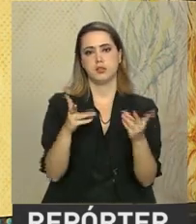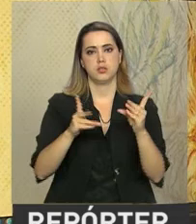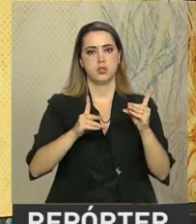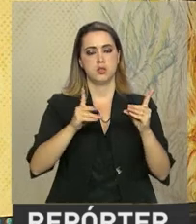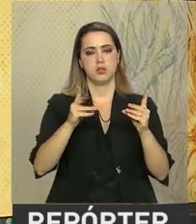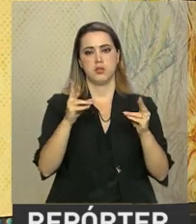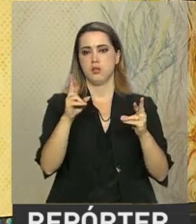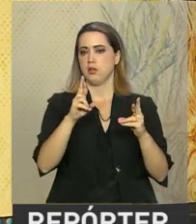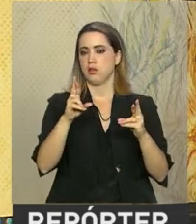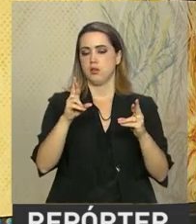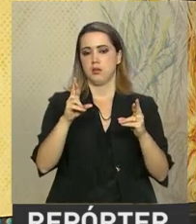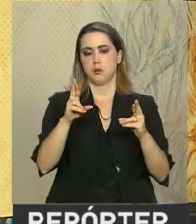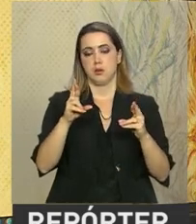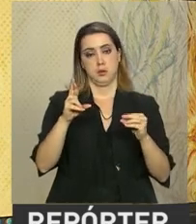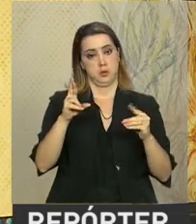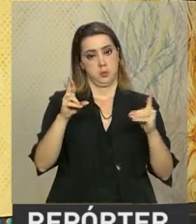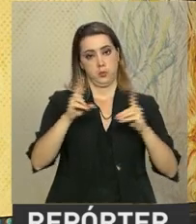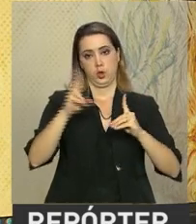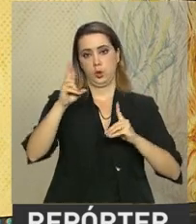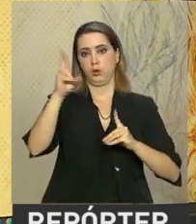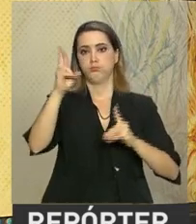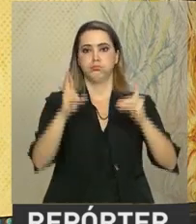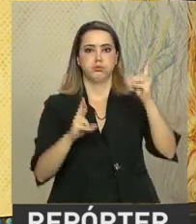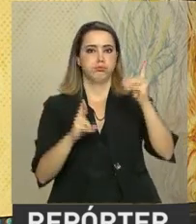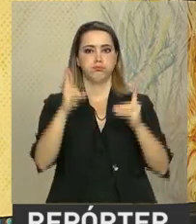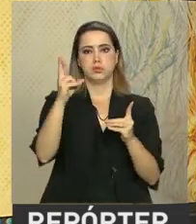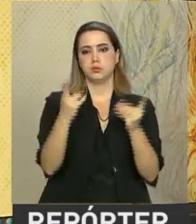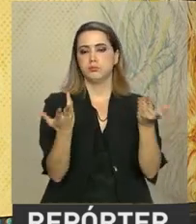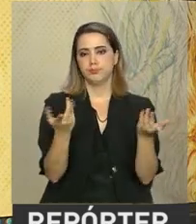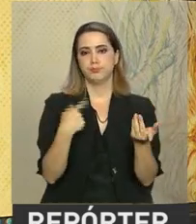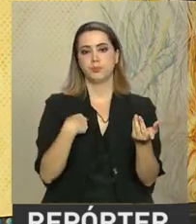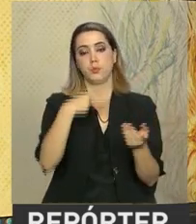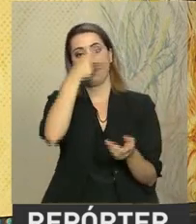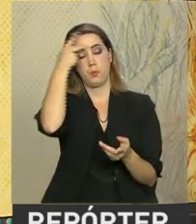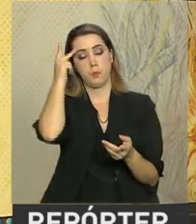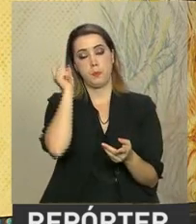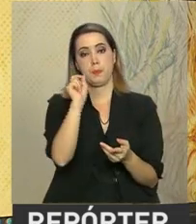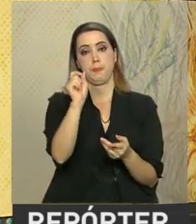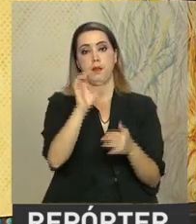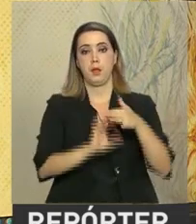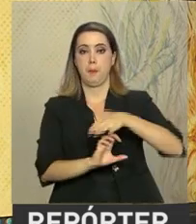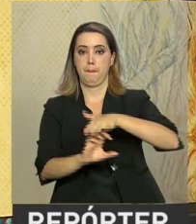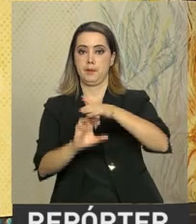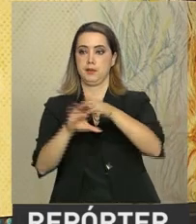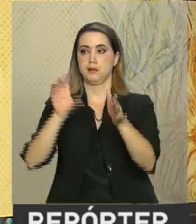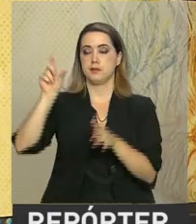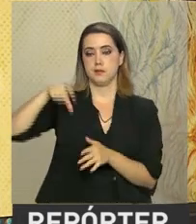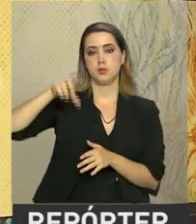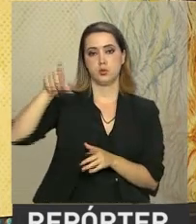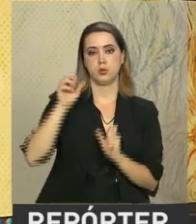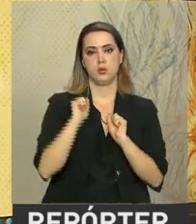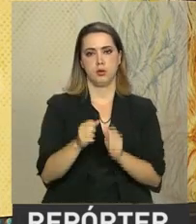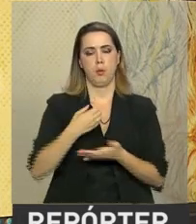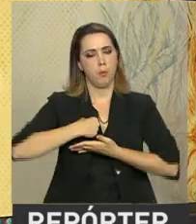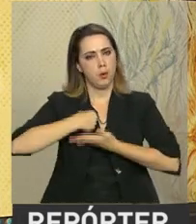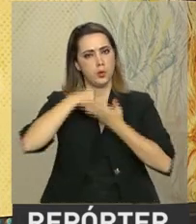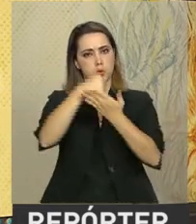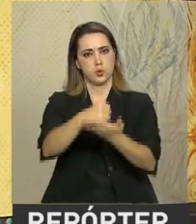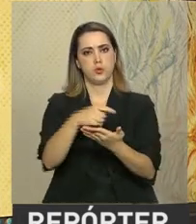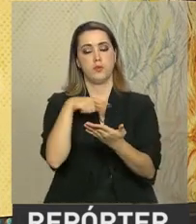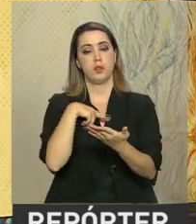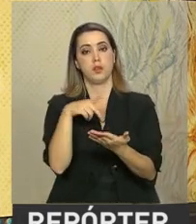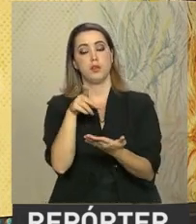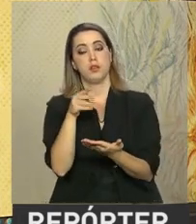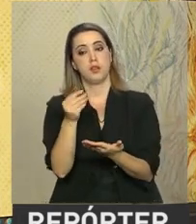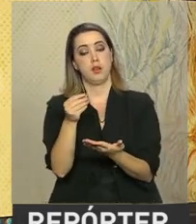sistemática, se o emissor aceitar ofertar e o cidadão topar, ele vai ter uma previsibilidade, porque ele vai saber que vai